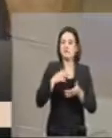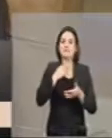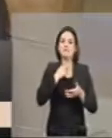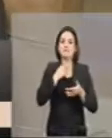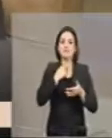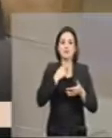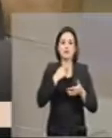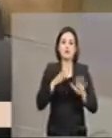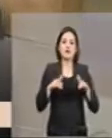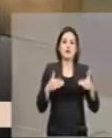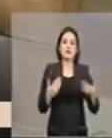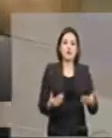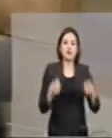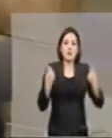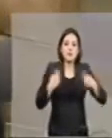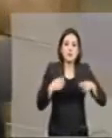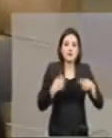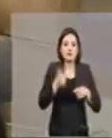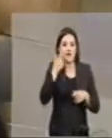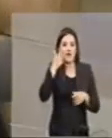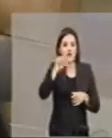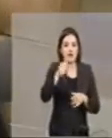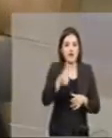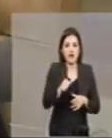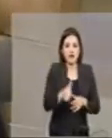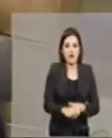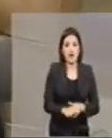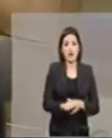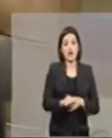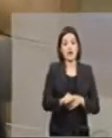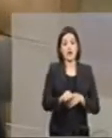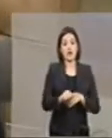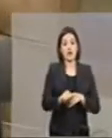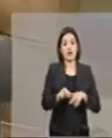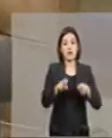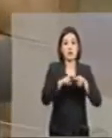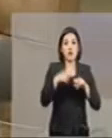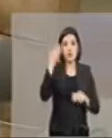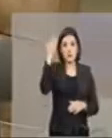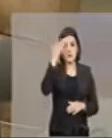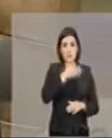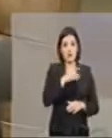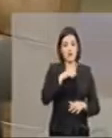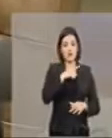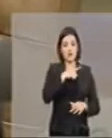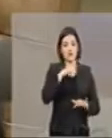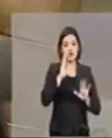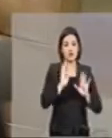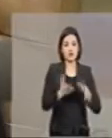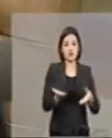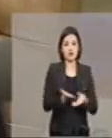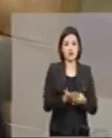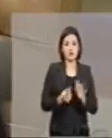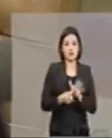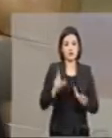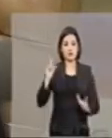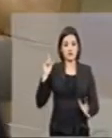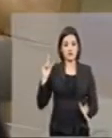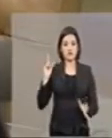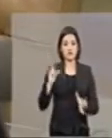ser aferível a partir da prova pré-constituída nos autos, já que, em sede de reclamação, não se admite